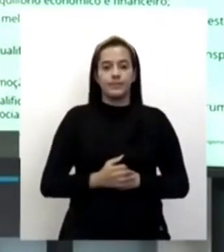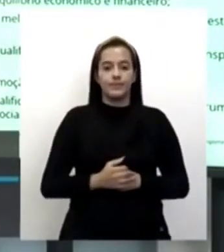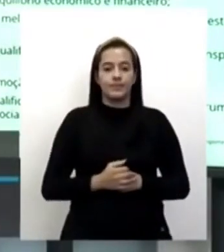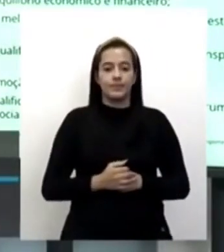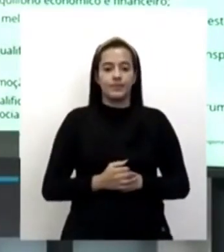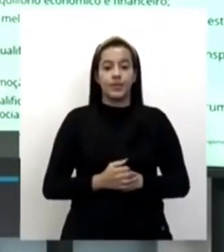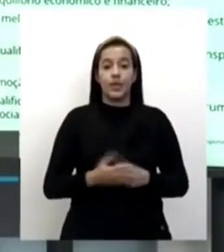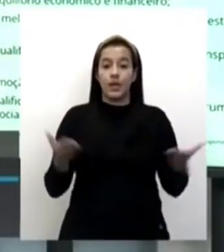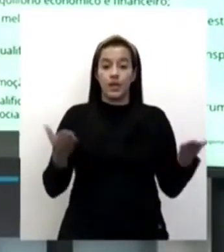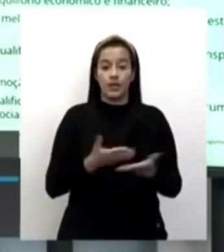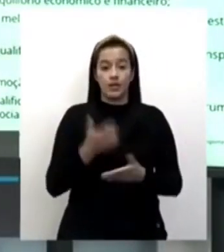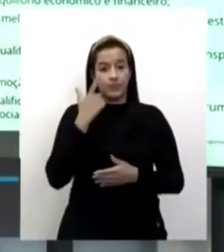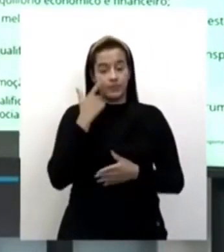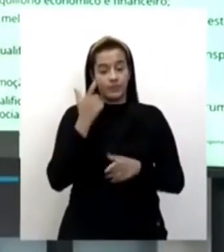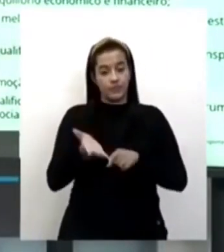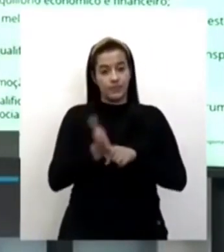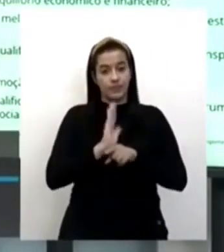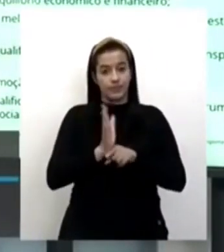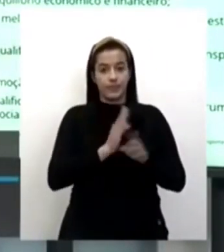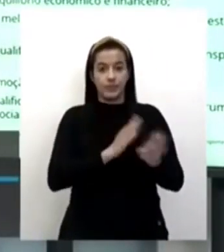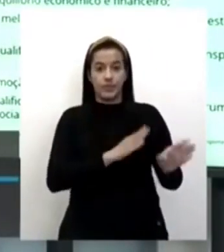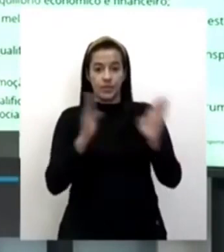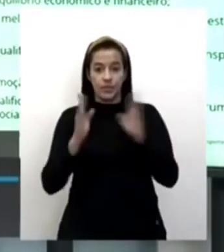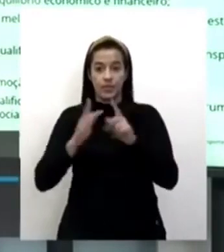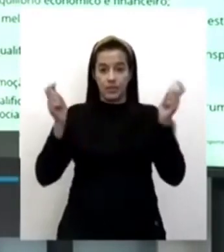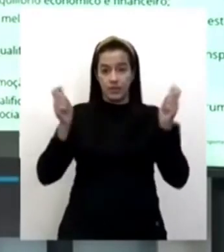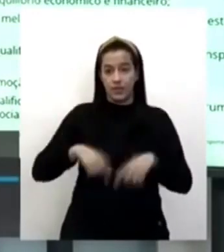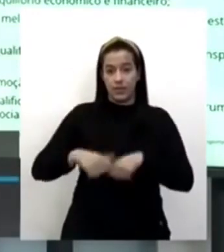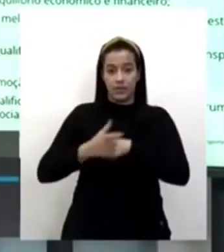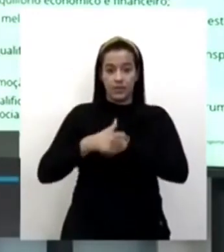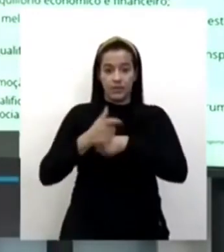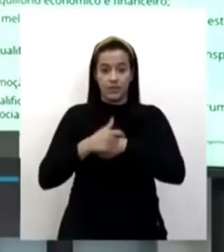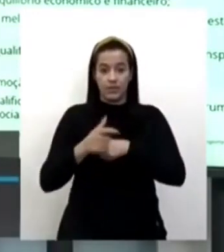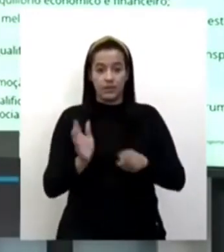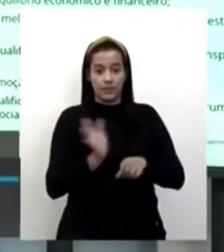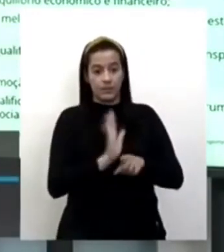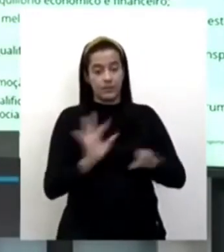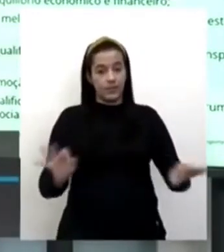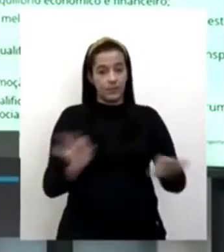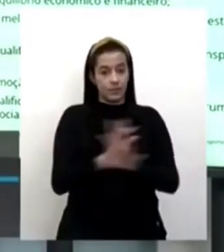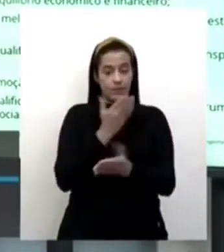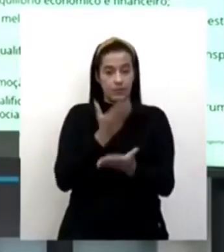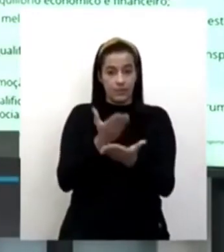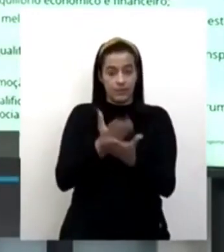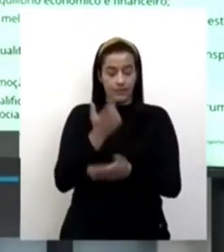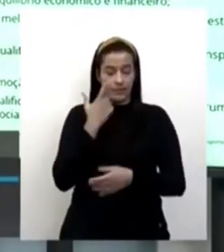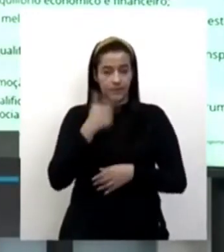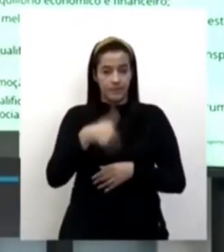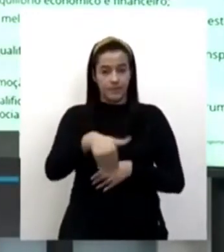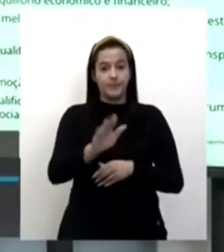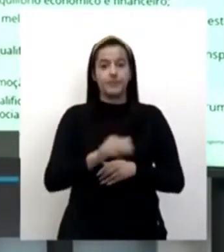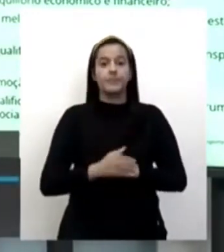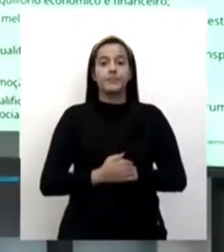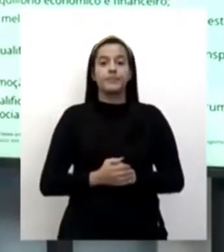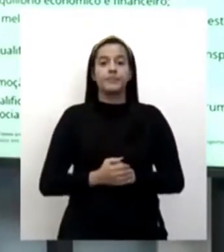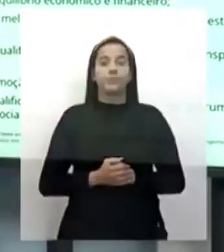ver um vídeo rapidinho aí, que aí vai dar tempo da gente ver um vídeo para terminar a aula, tá certo? Vamos lá, até mais.